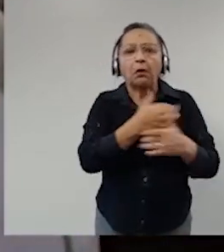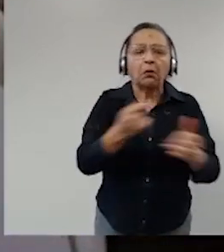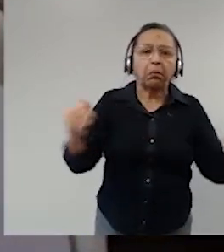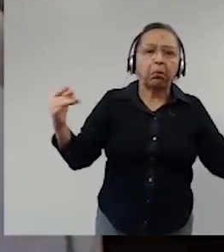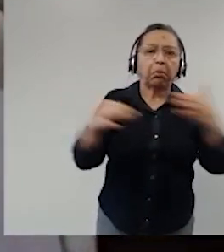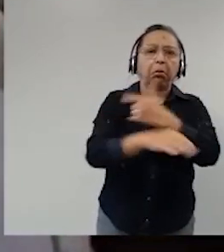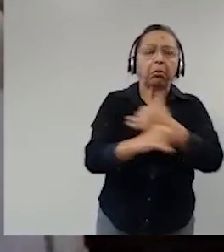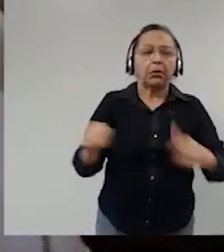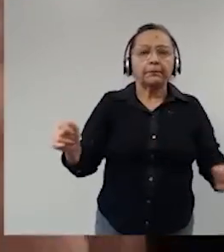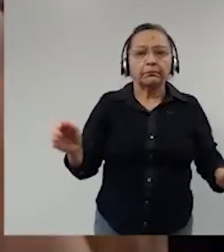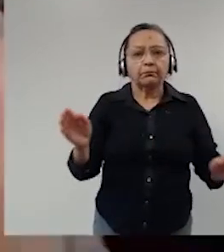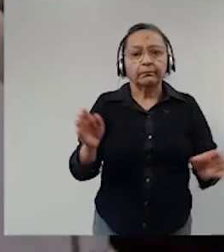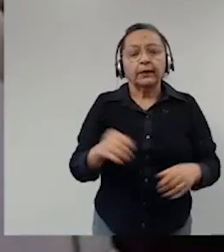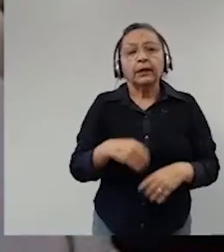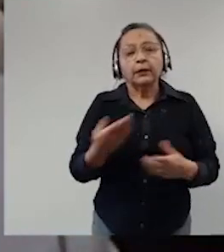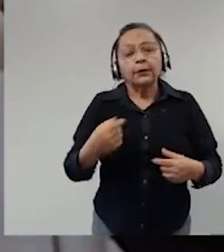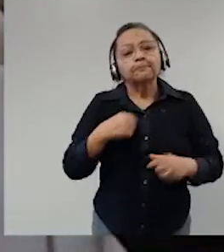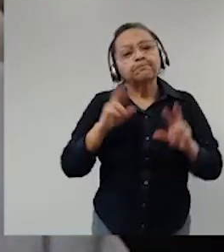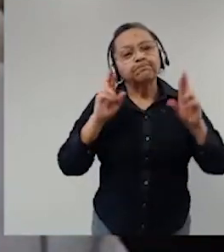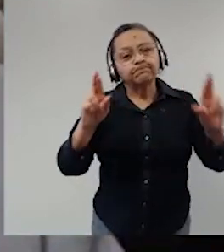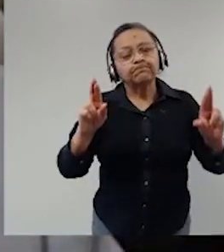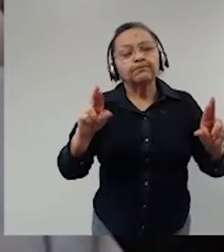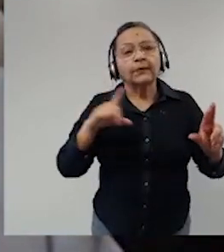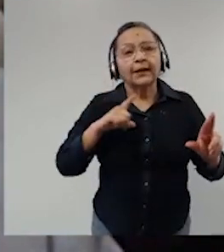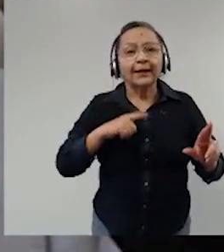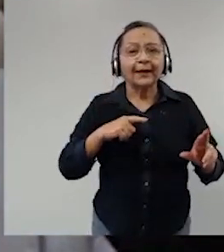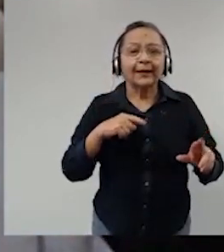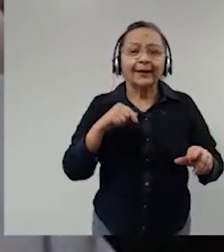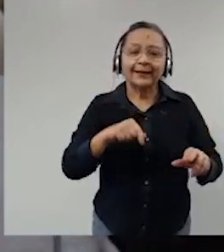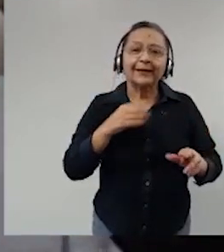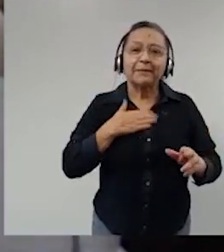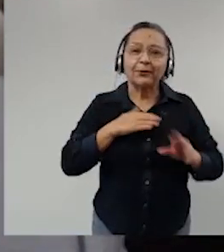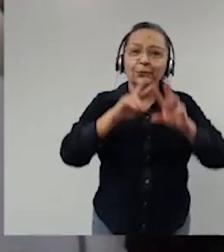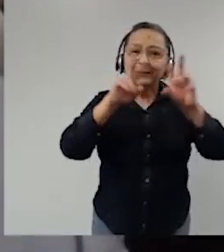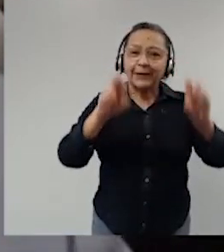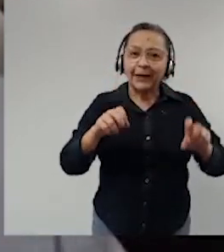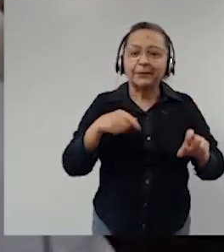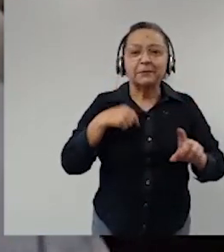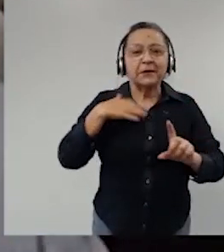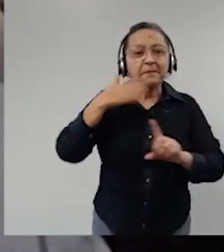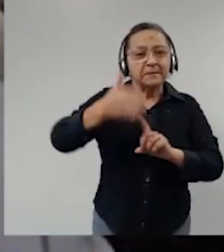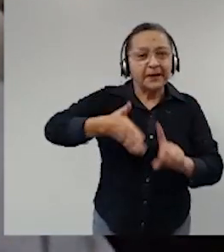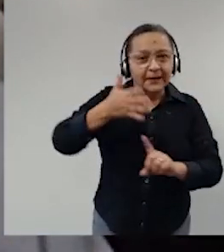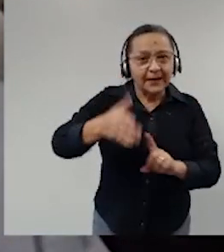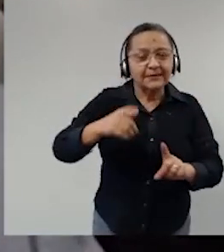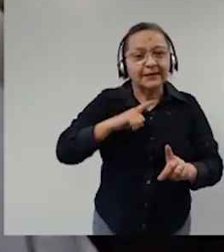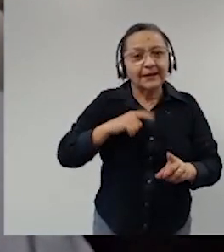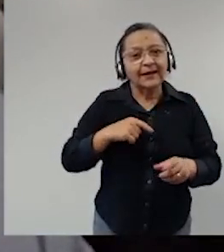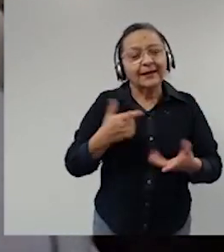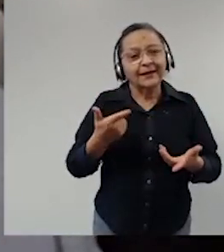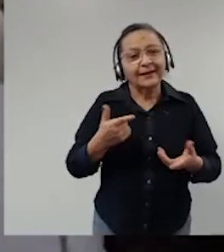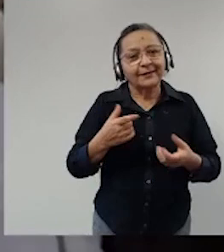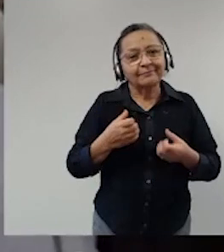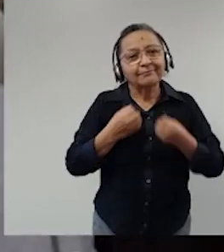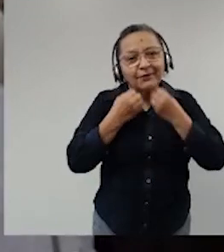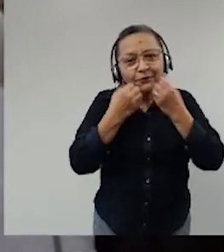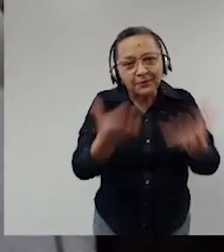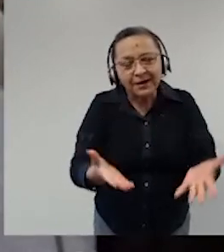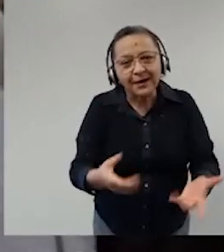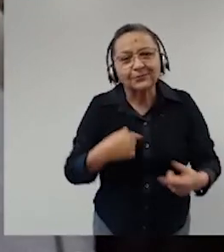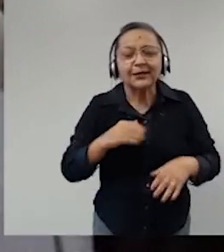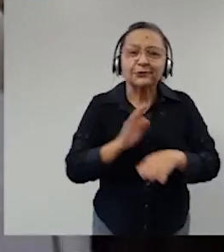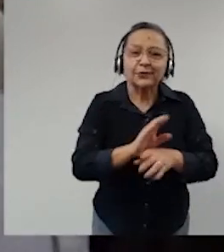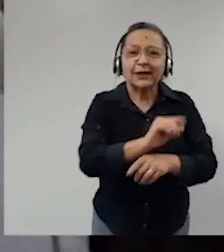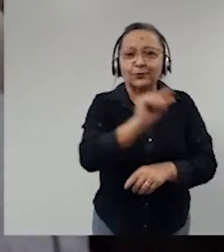alguma forma, contribuído aí, inclusive, na sequência, né, doutor Maurício, doutor